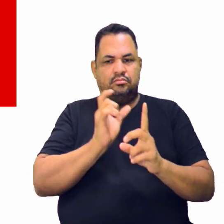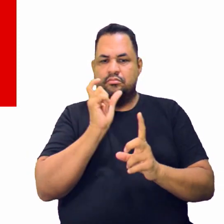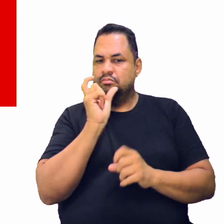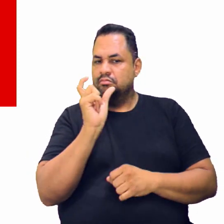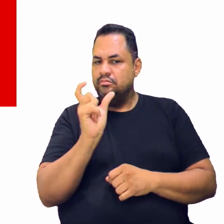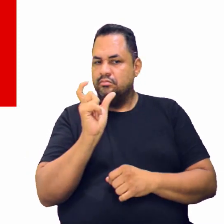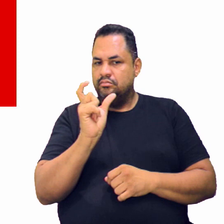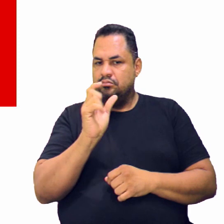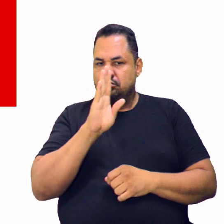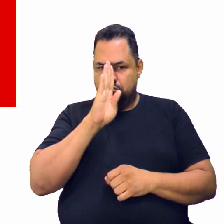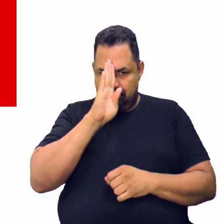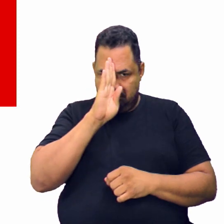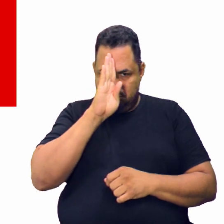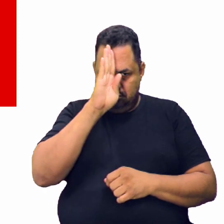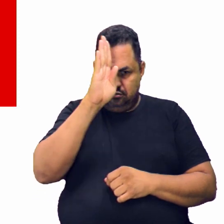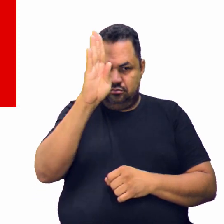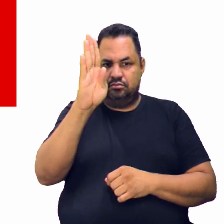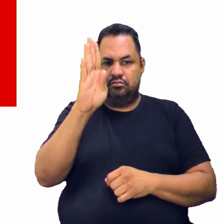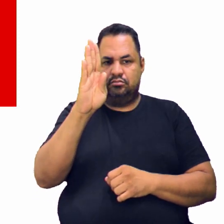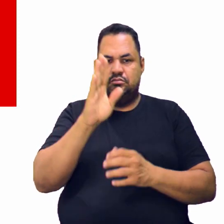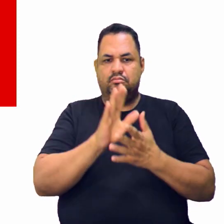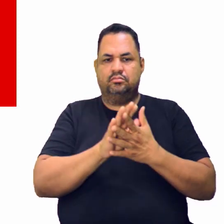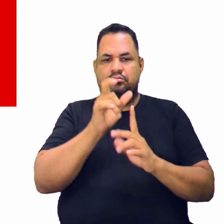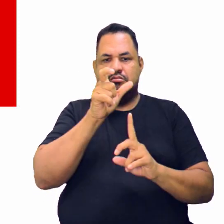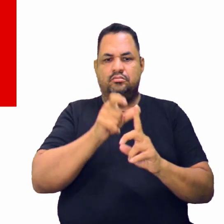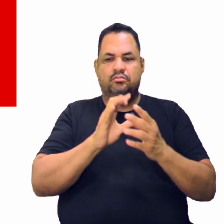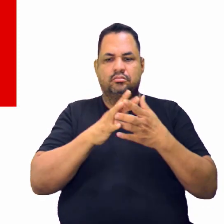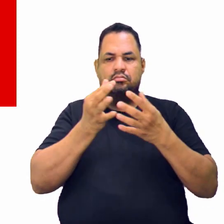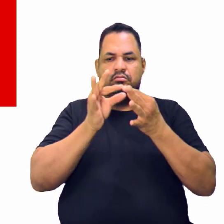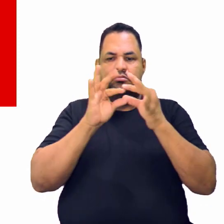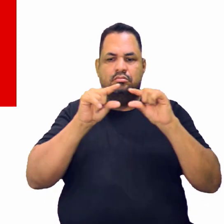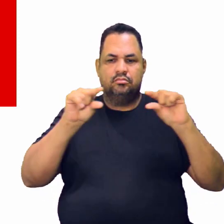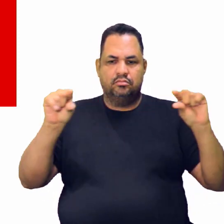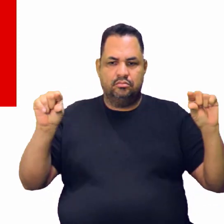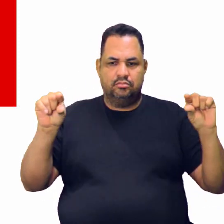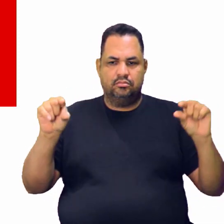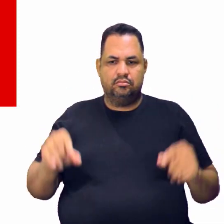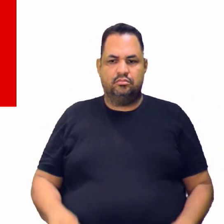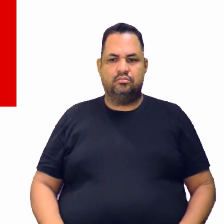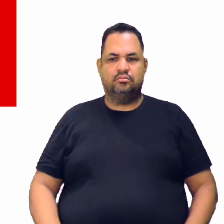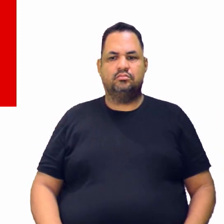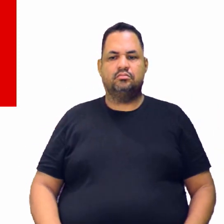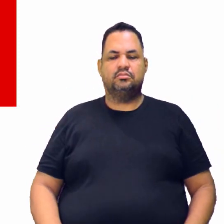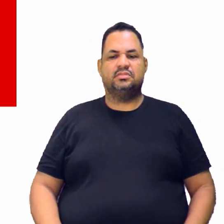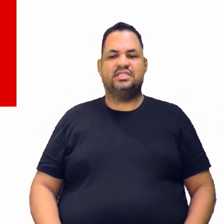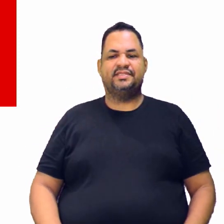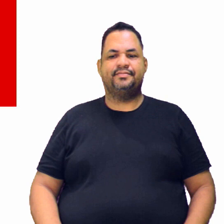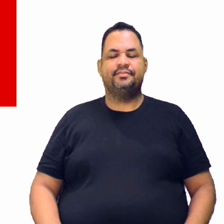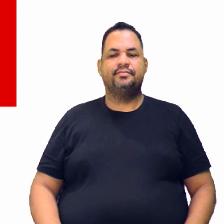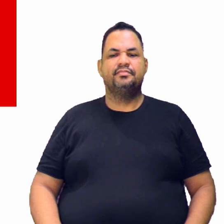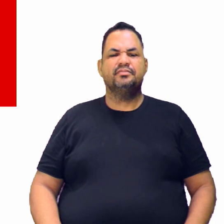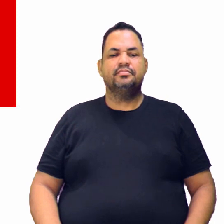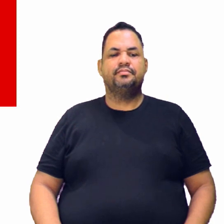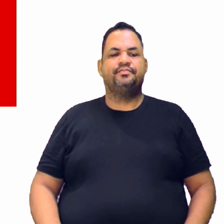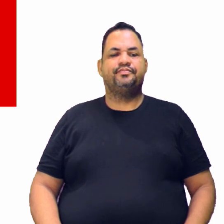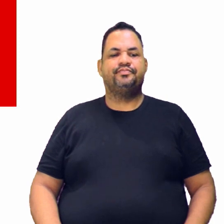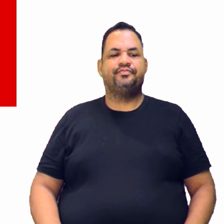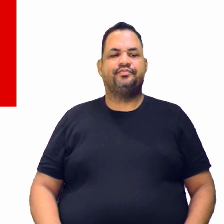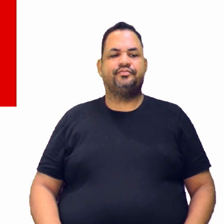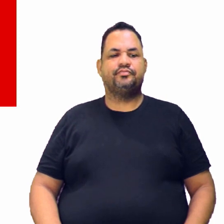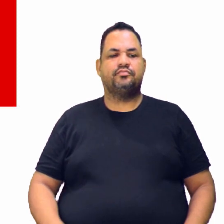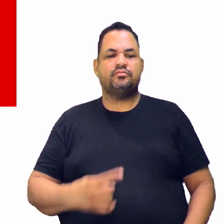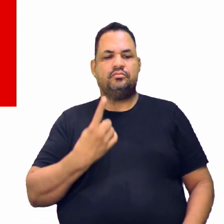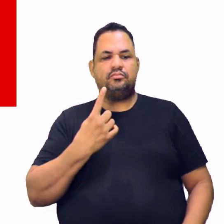Esta, né, que constitui o núcleo do sujeito da oração. Nós temos aqui também um